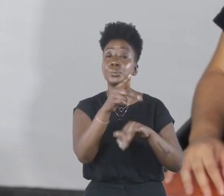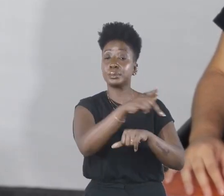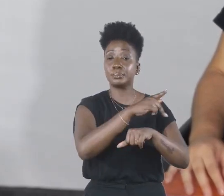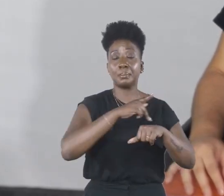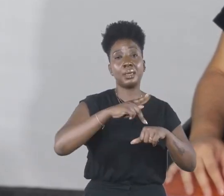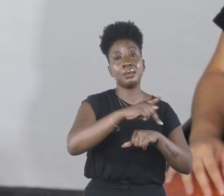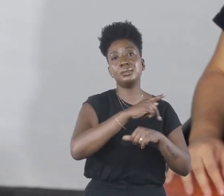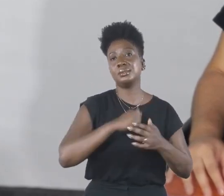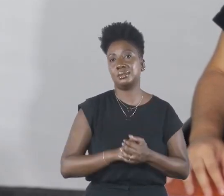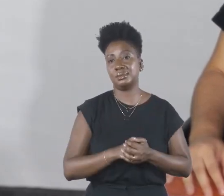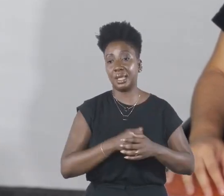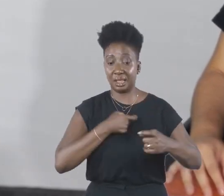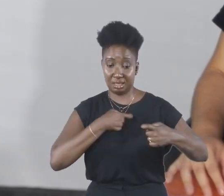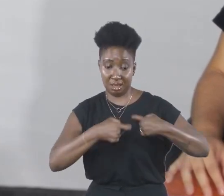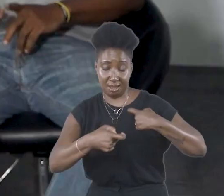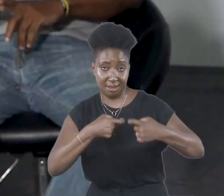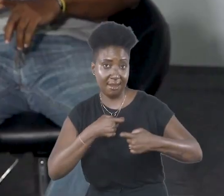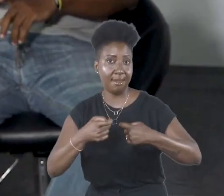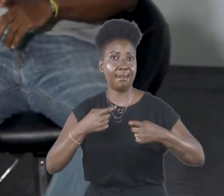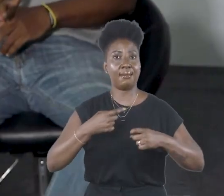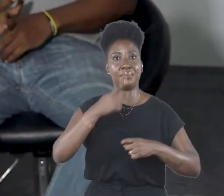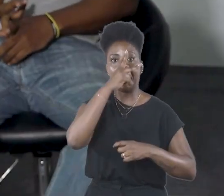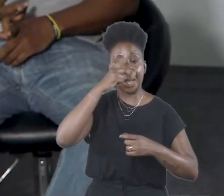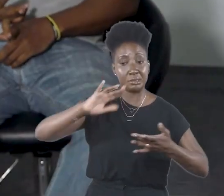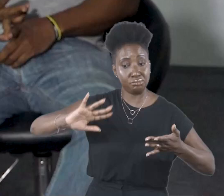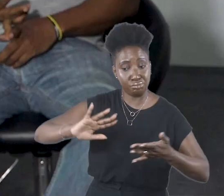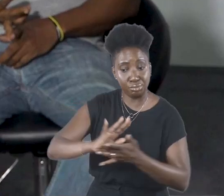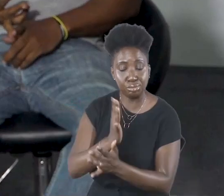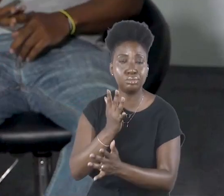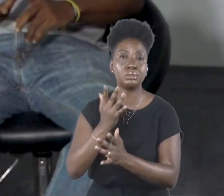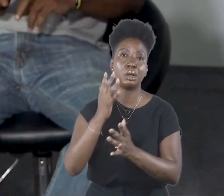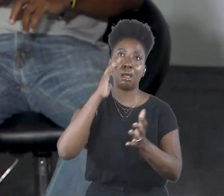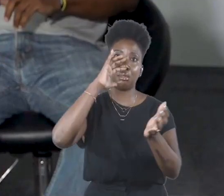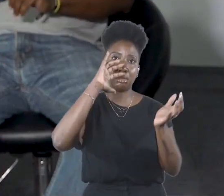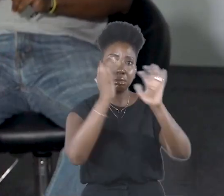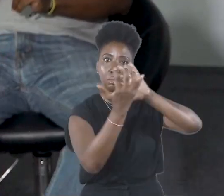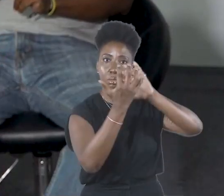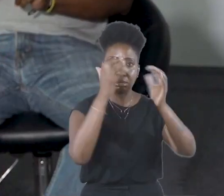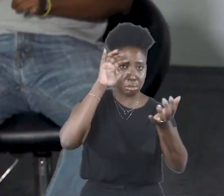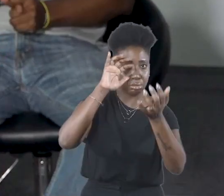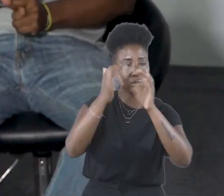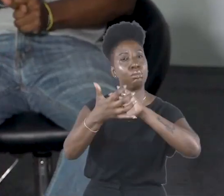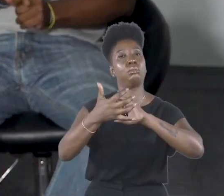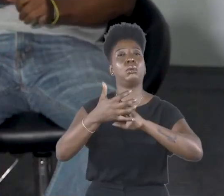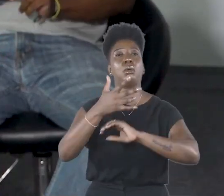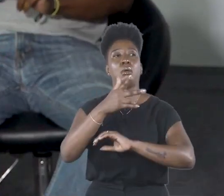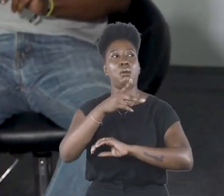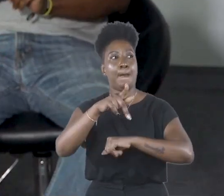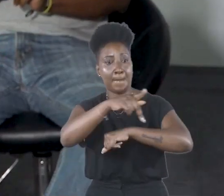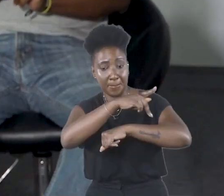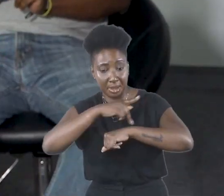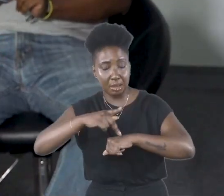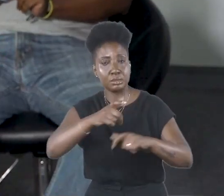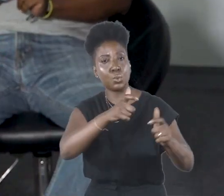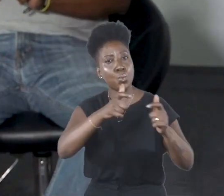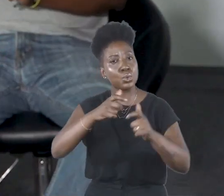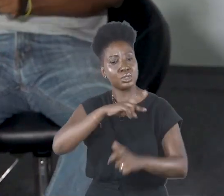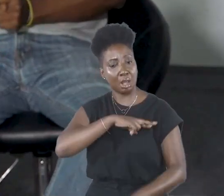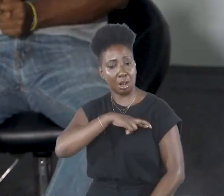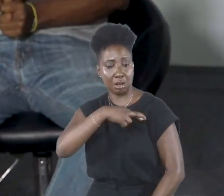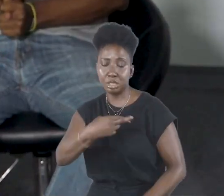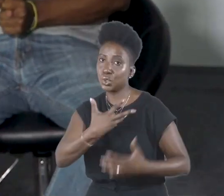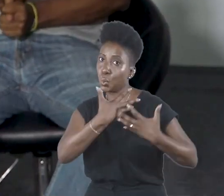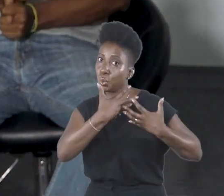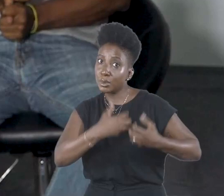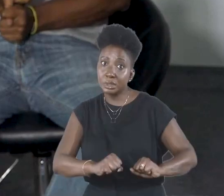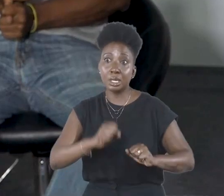A maioria desses países são os países em guerra, em país devastado pela catástrofe natureza, país em conflito, país onde que tem